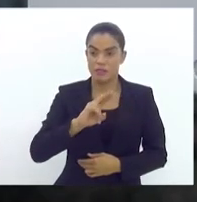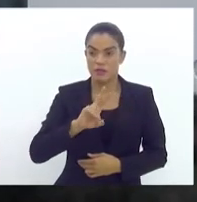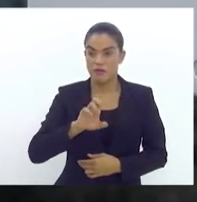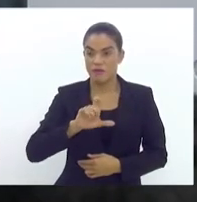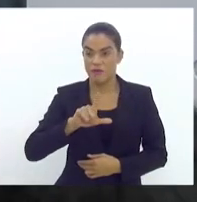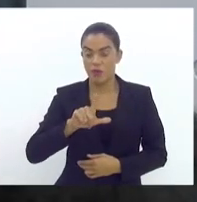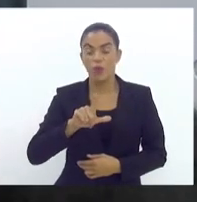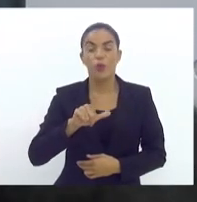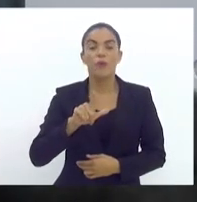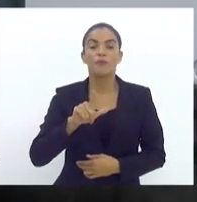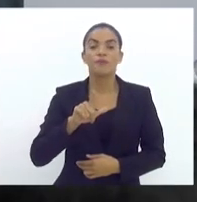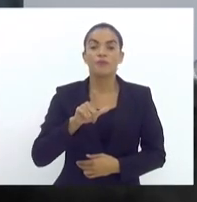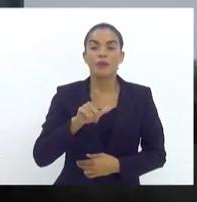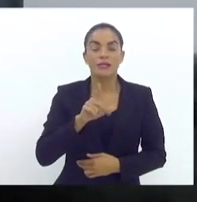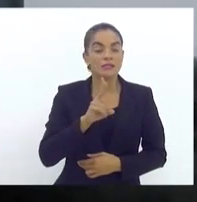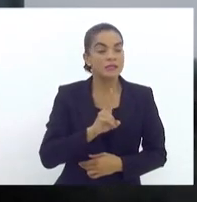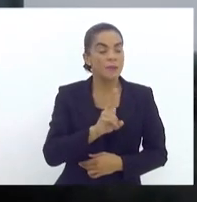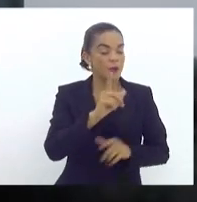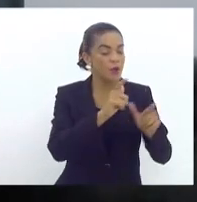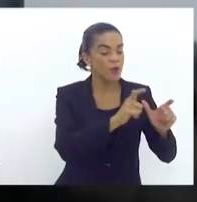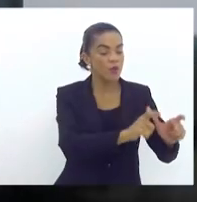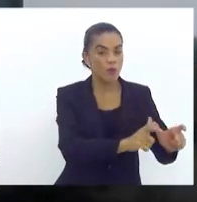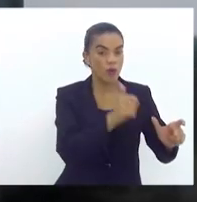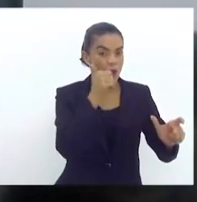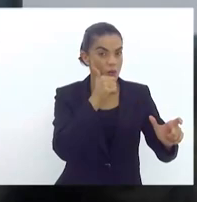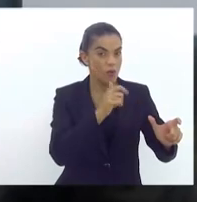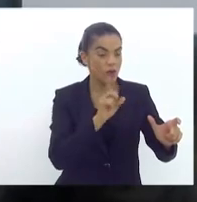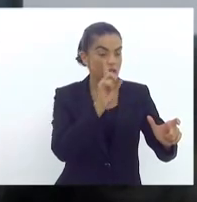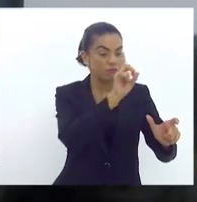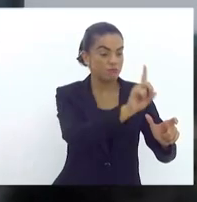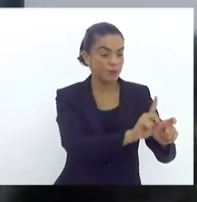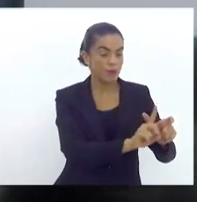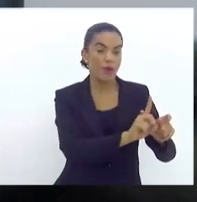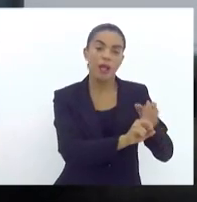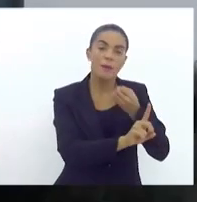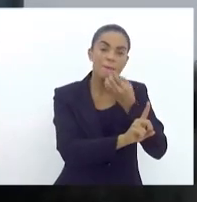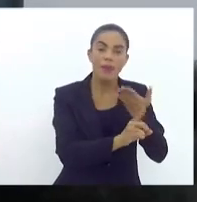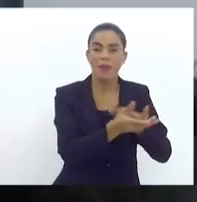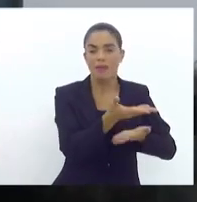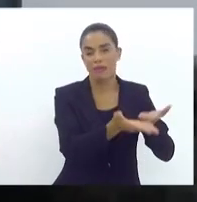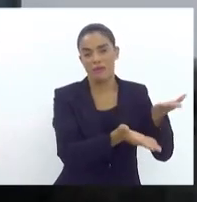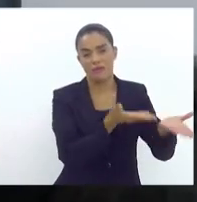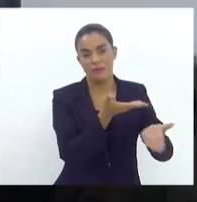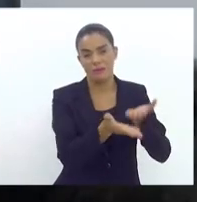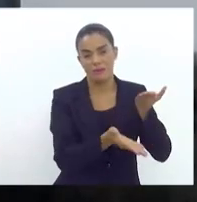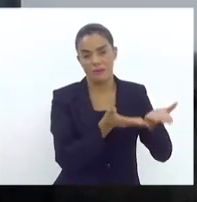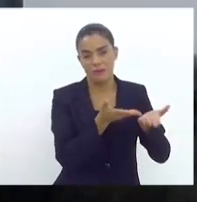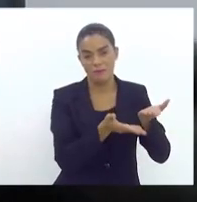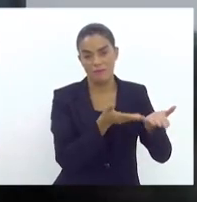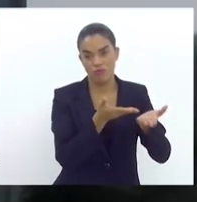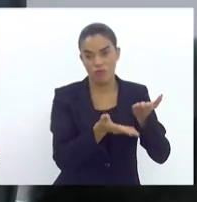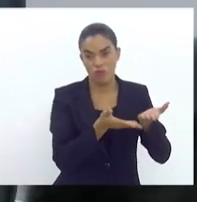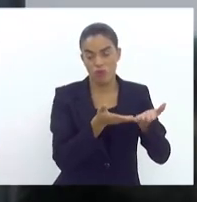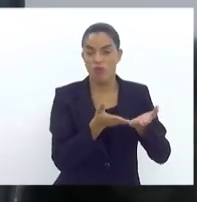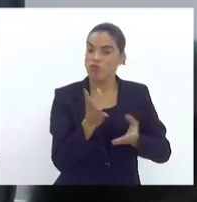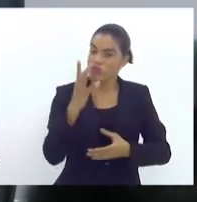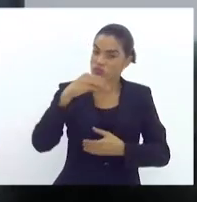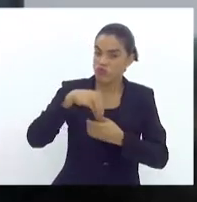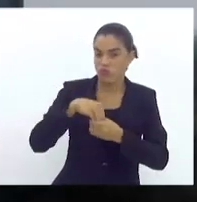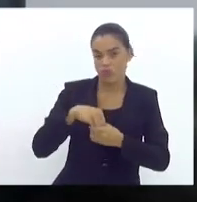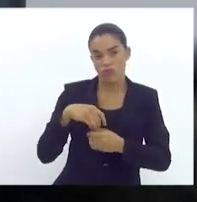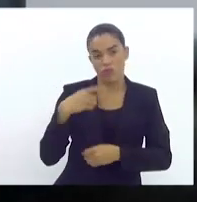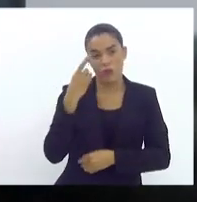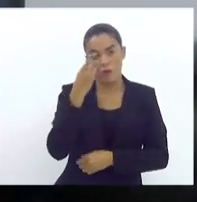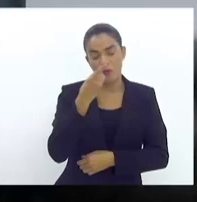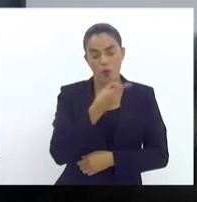quase como mantra que em cada lugar que a mulher chegue ela seja bem atendida e obstante está numa delegacia de mulheres